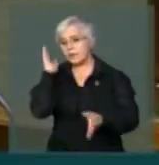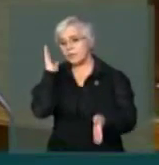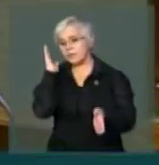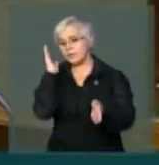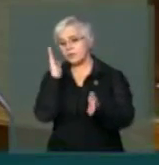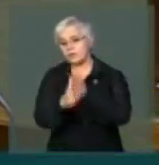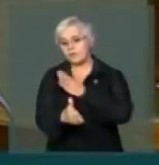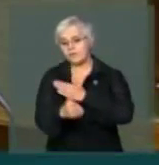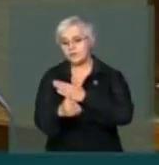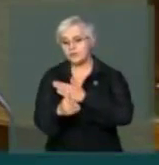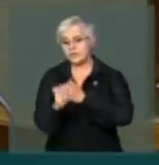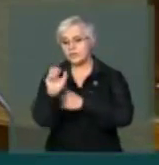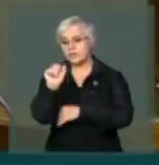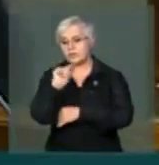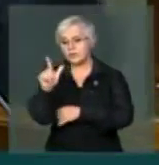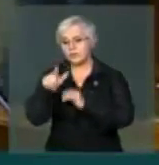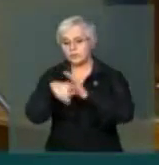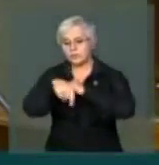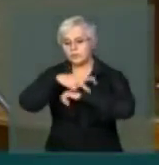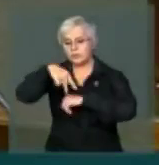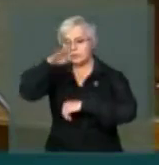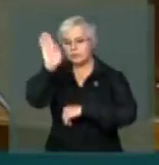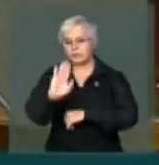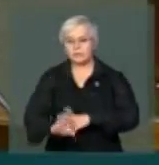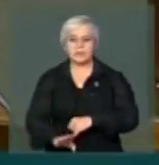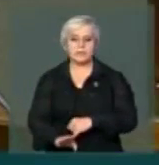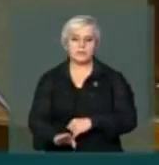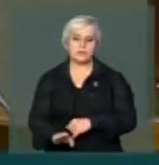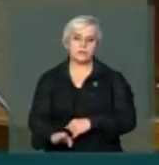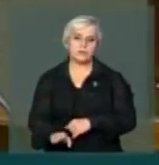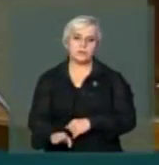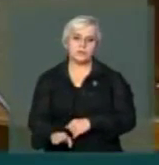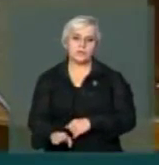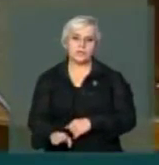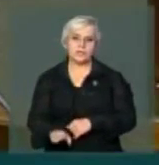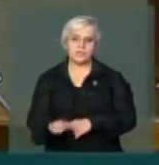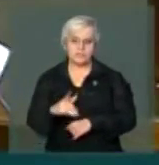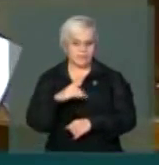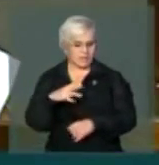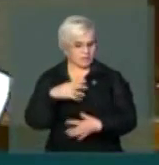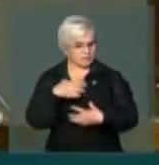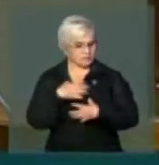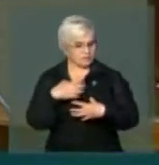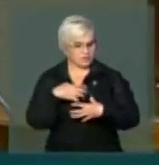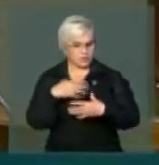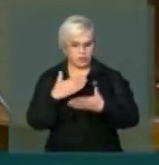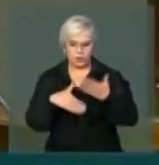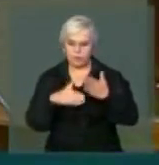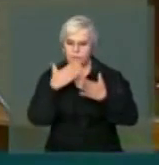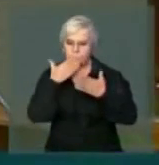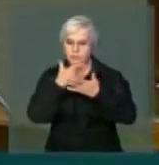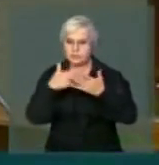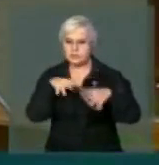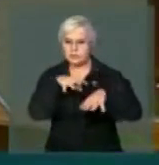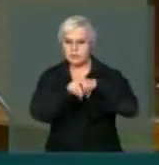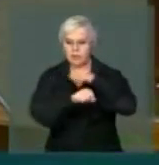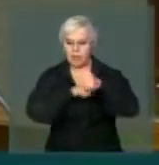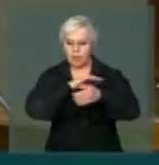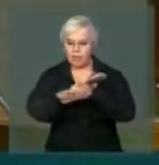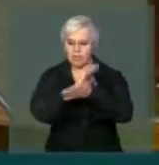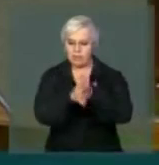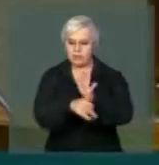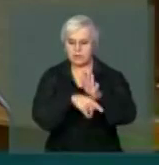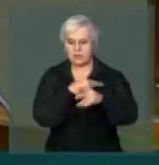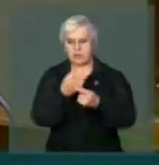grandes capitais e terem que se submeterem a todo tipo de exploração econômica e de trabalho, onde